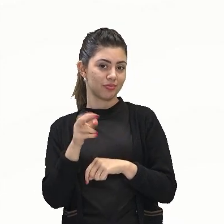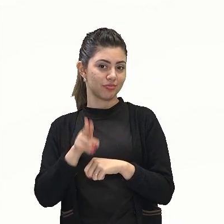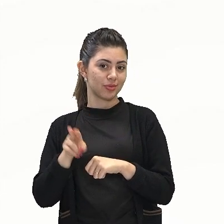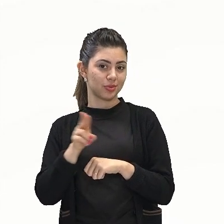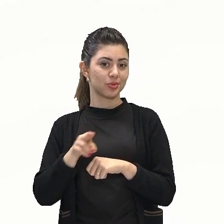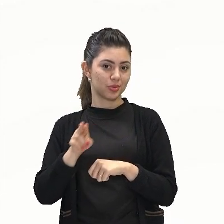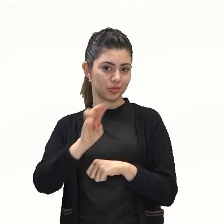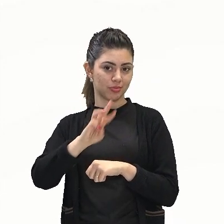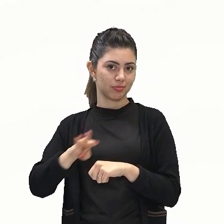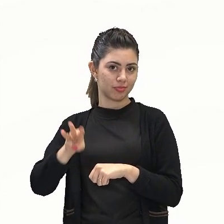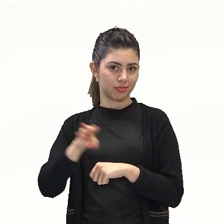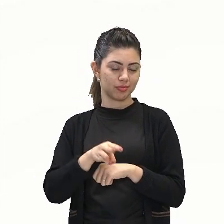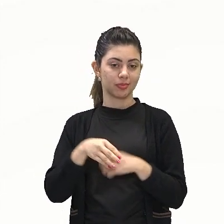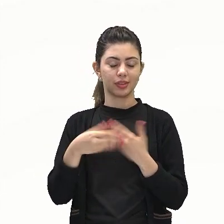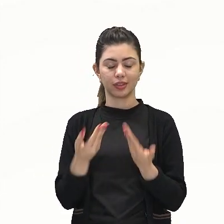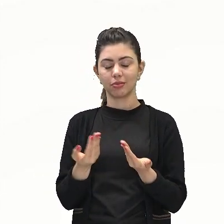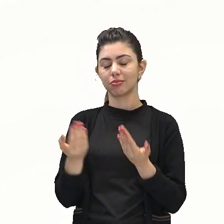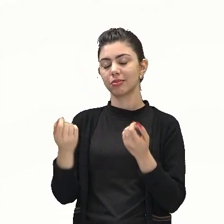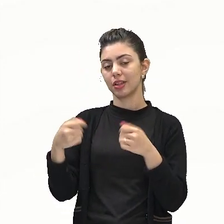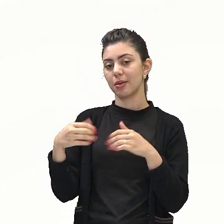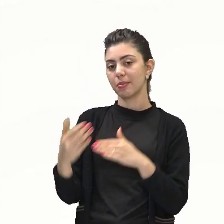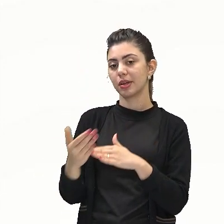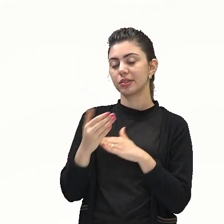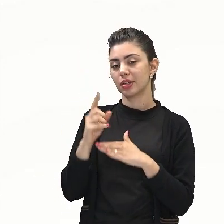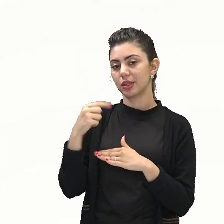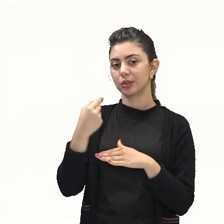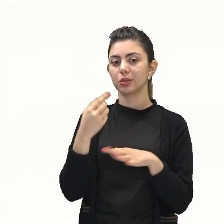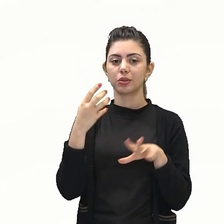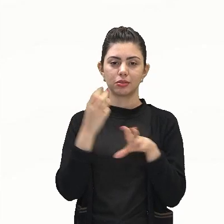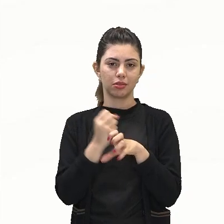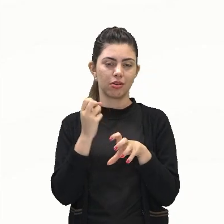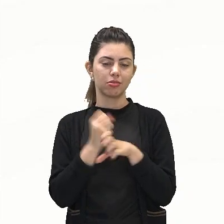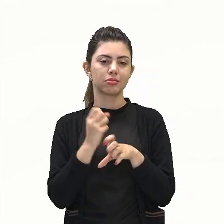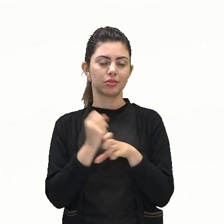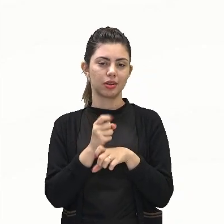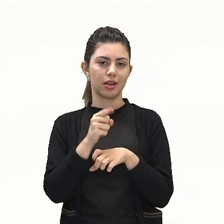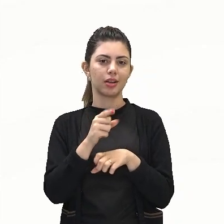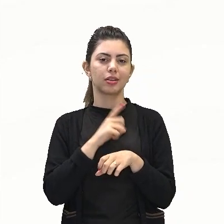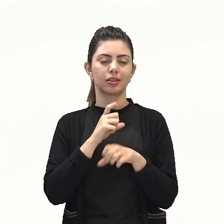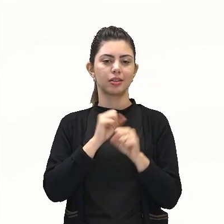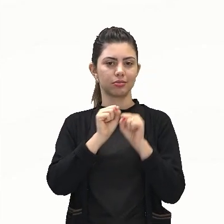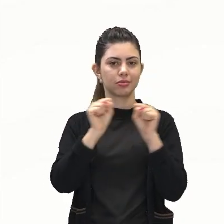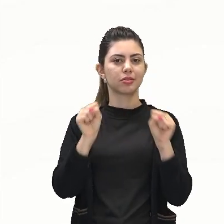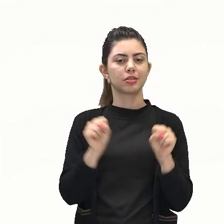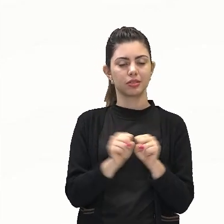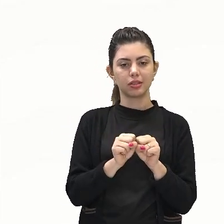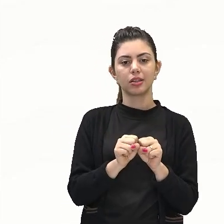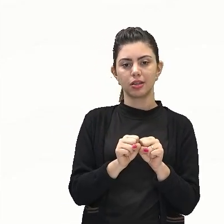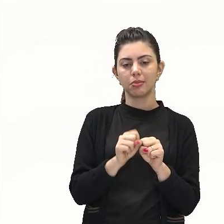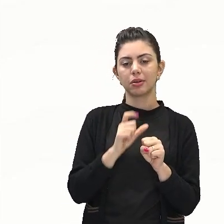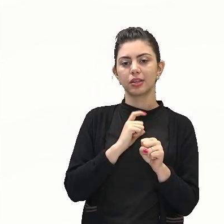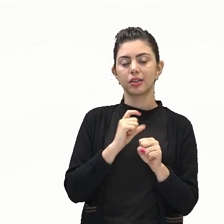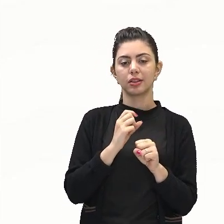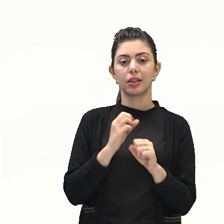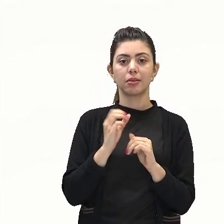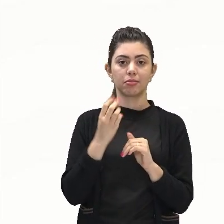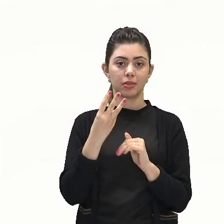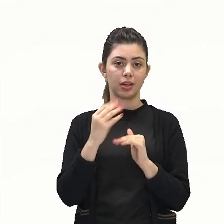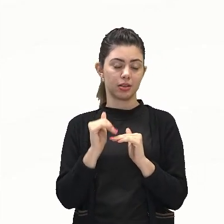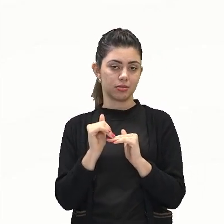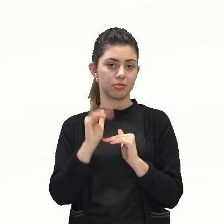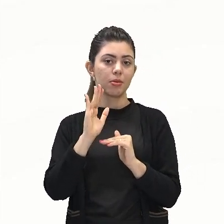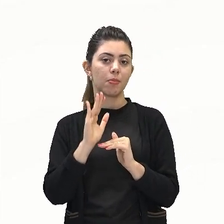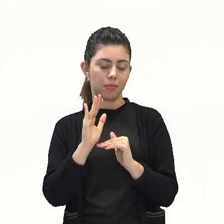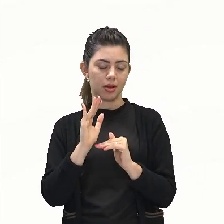Serve exatamente para ajudar a gente a resolver esses sistemas que possuem, né, acima de 3